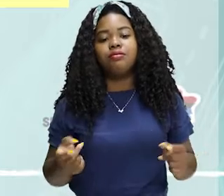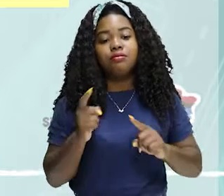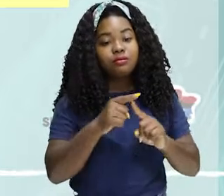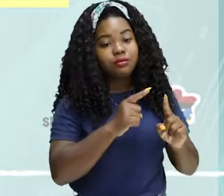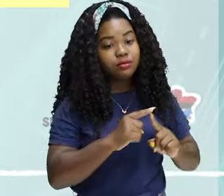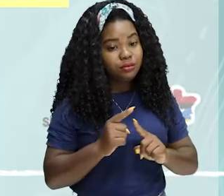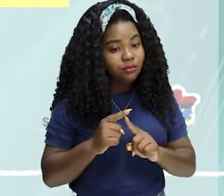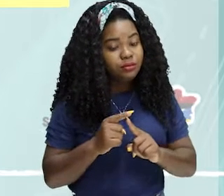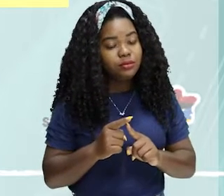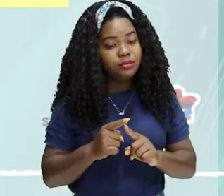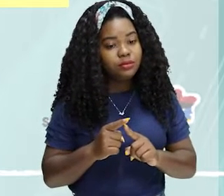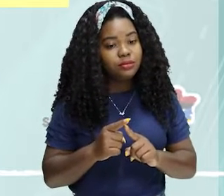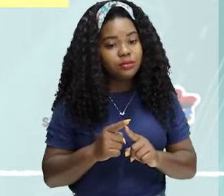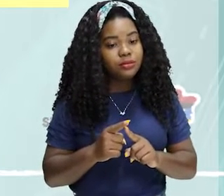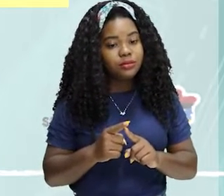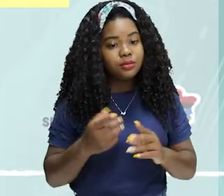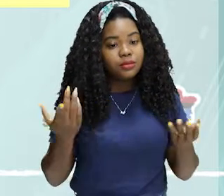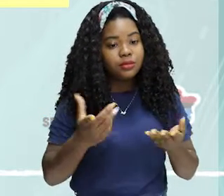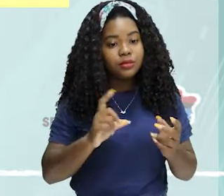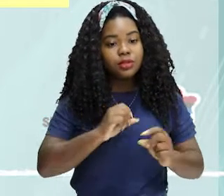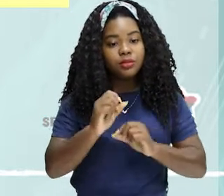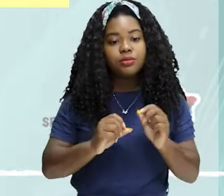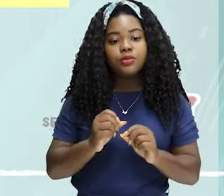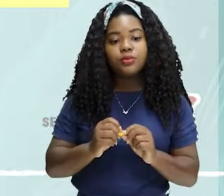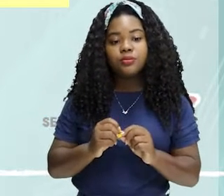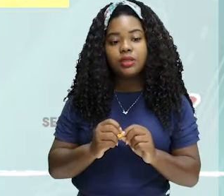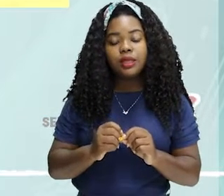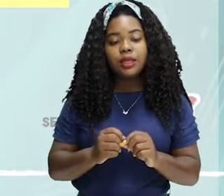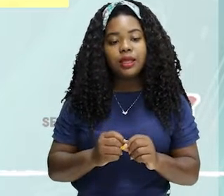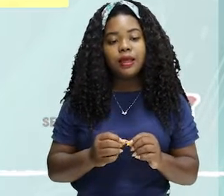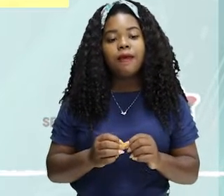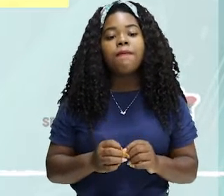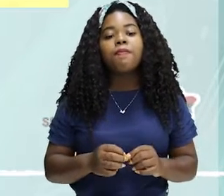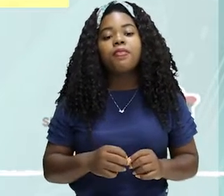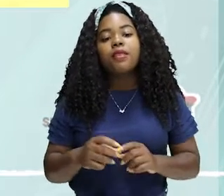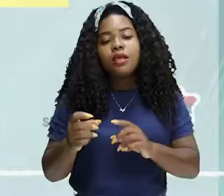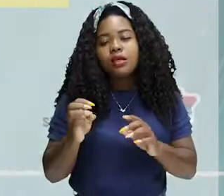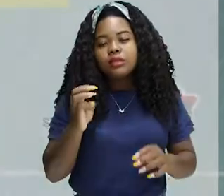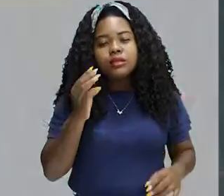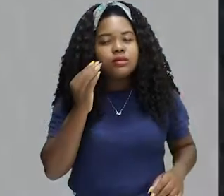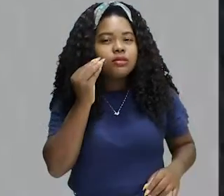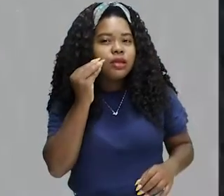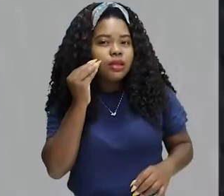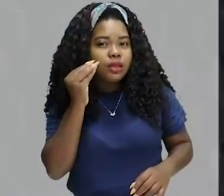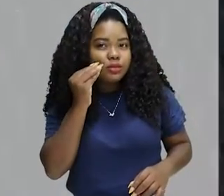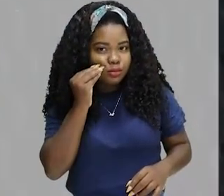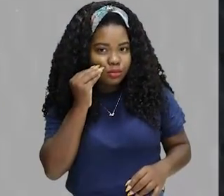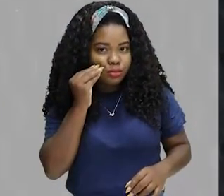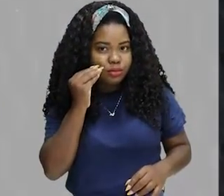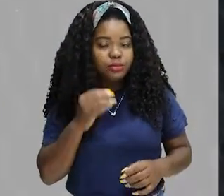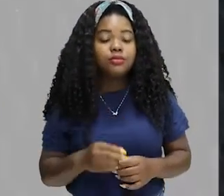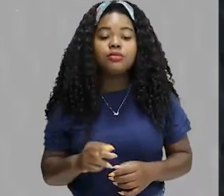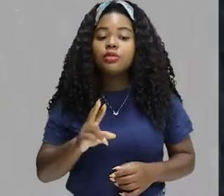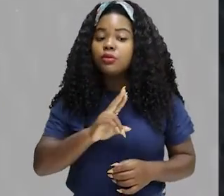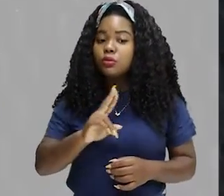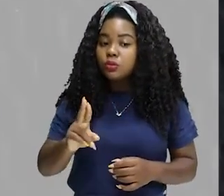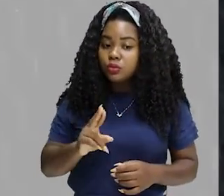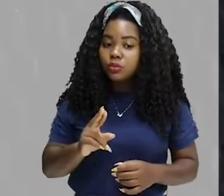o método das tentativas, né? O nome já diz muita coisa, né? Nós